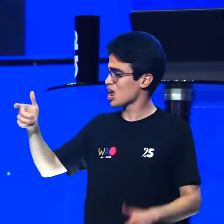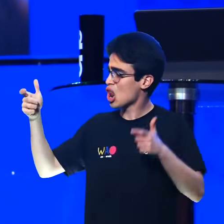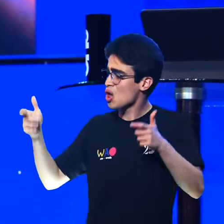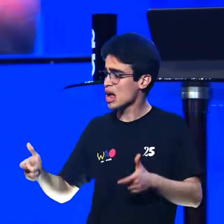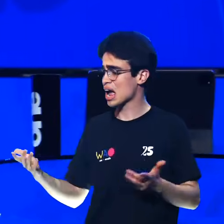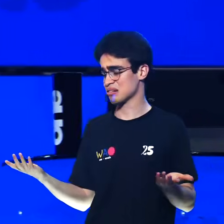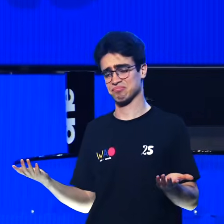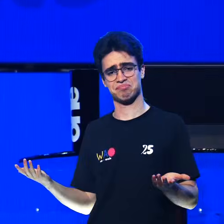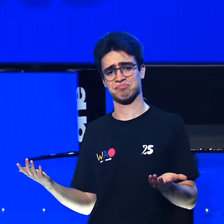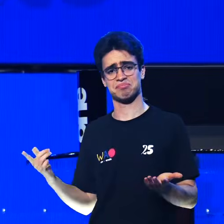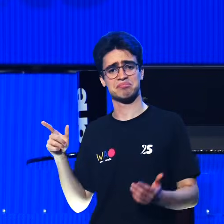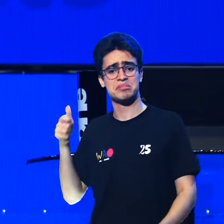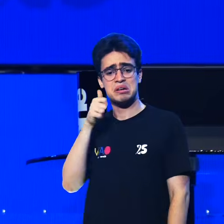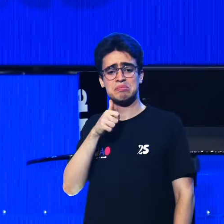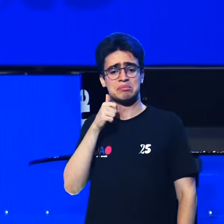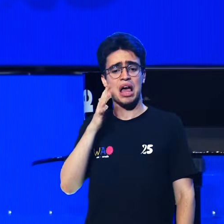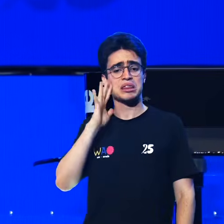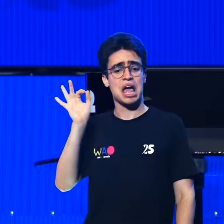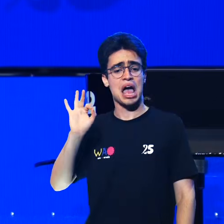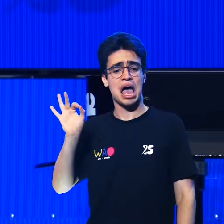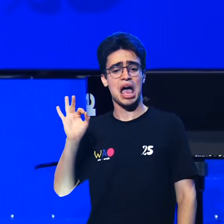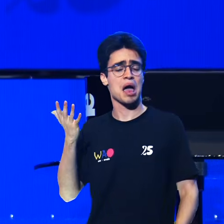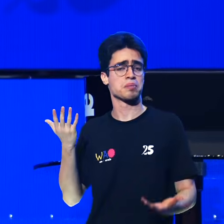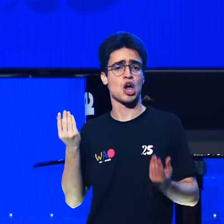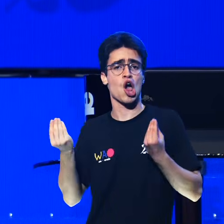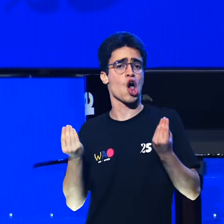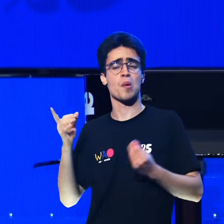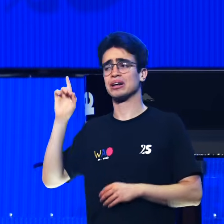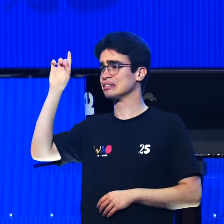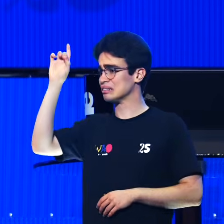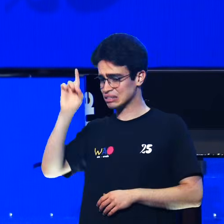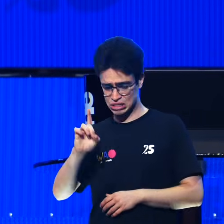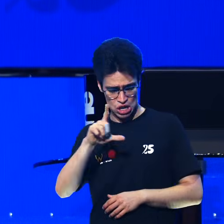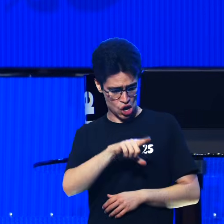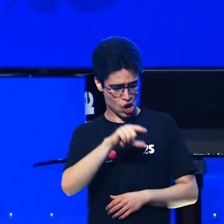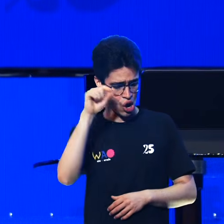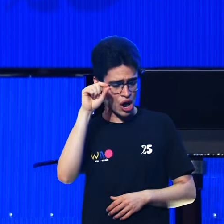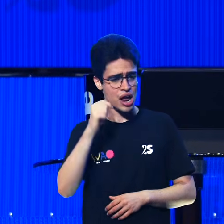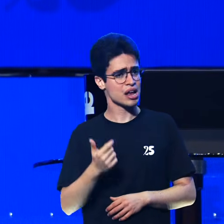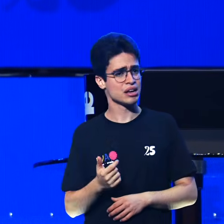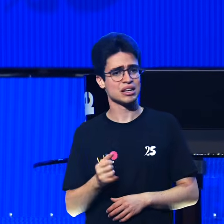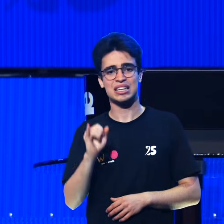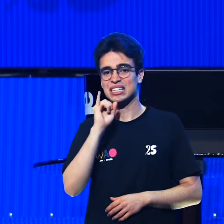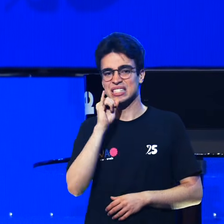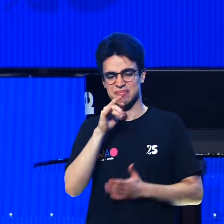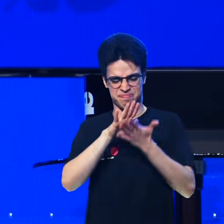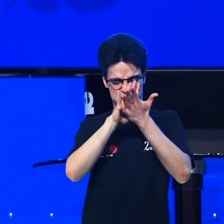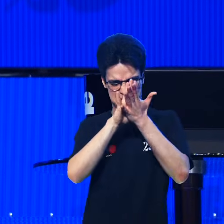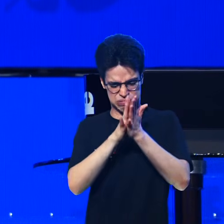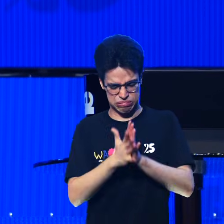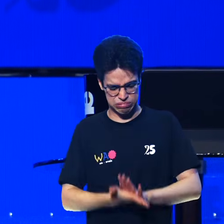Ela sinceramente não faz ideia porque Deus movimentou ela para quebrá-la.